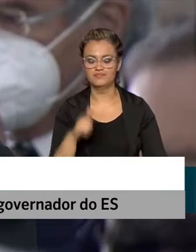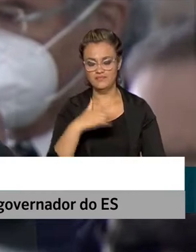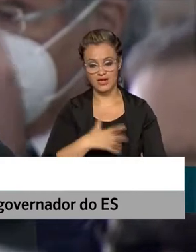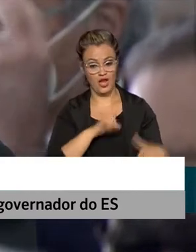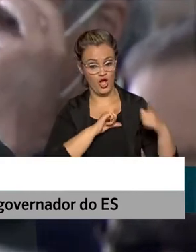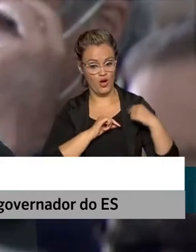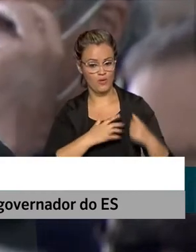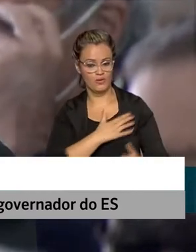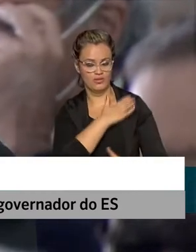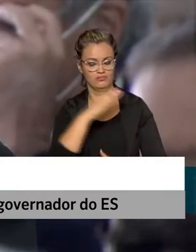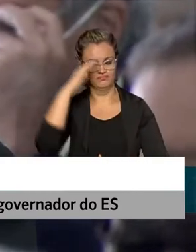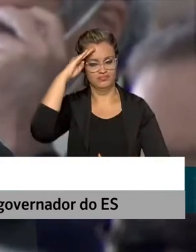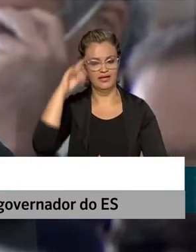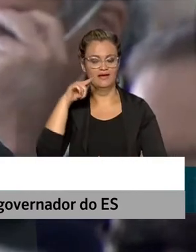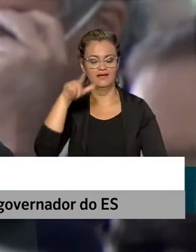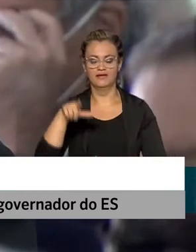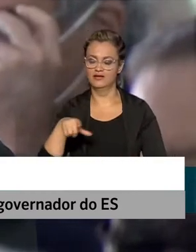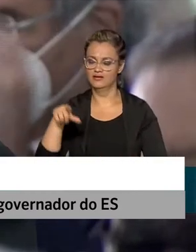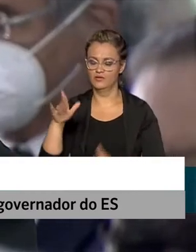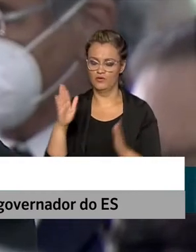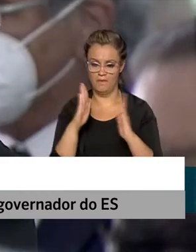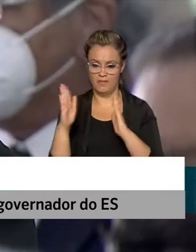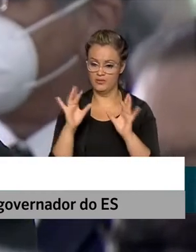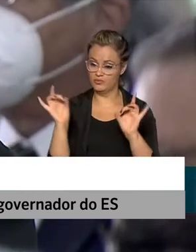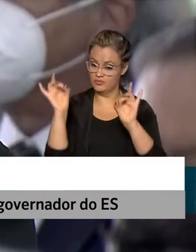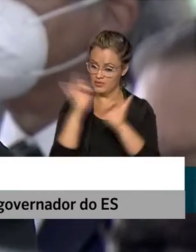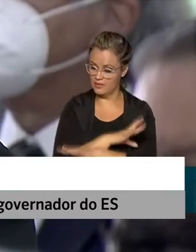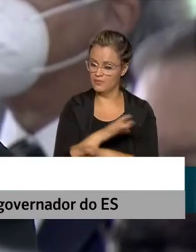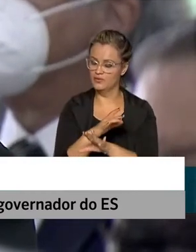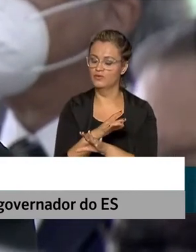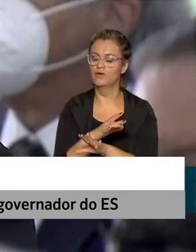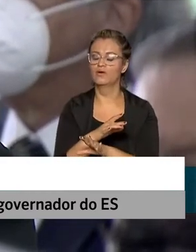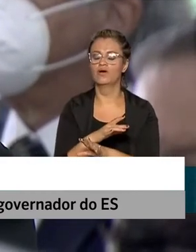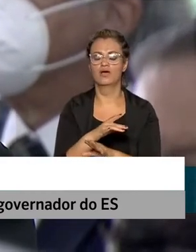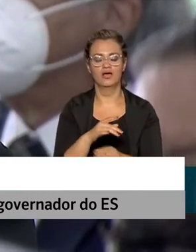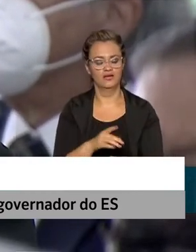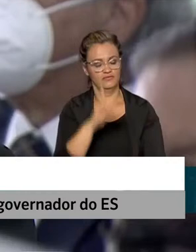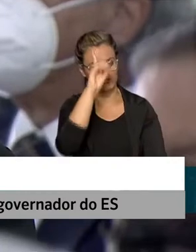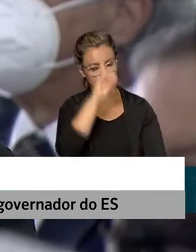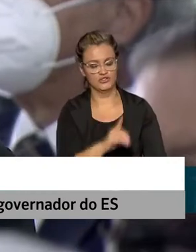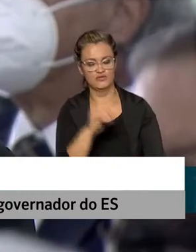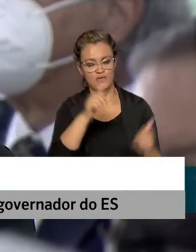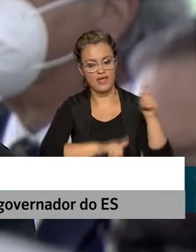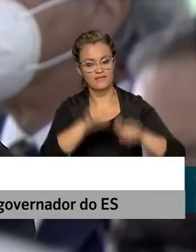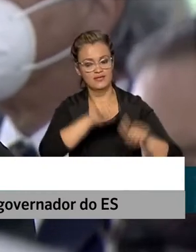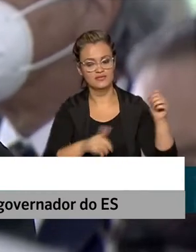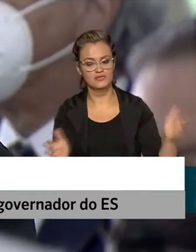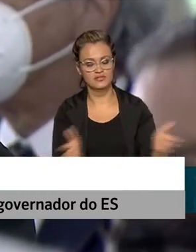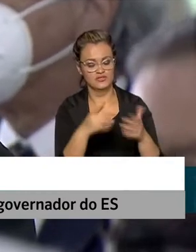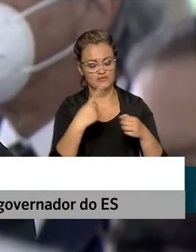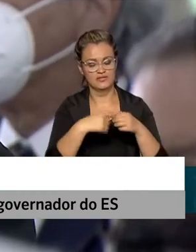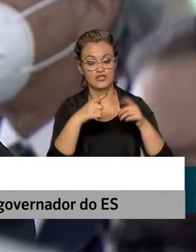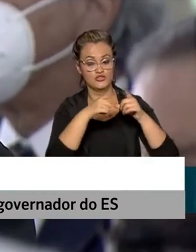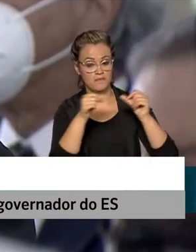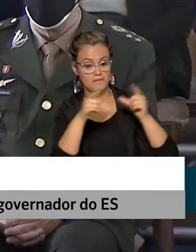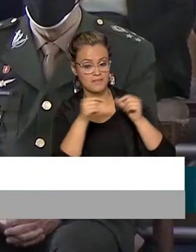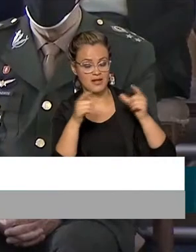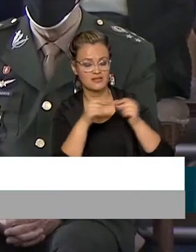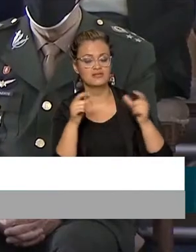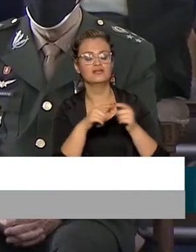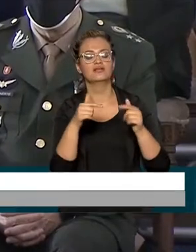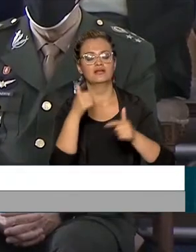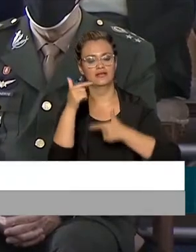coronel, foi classificado por término de missão no exterior na Diretoria de Avaliação e Promoção em Brasília, DF,